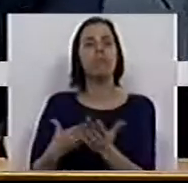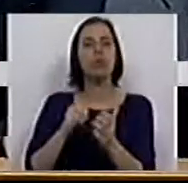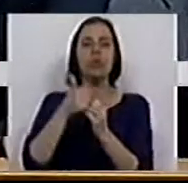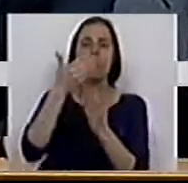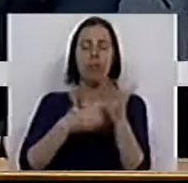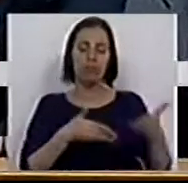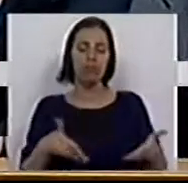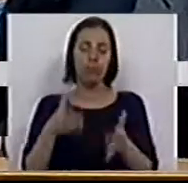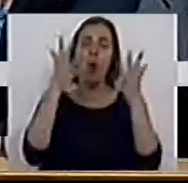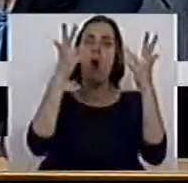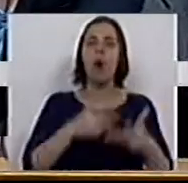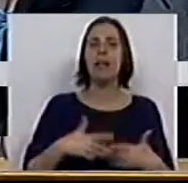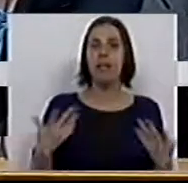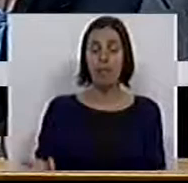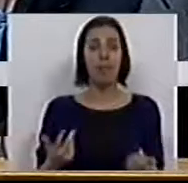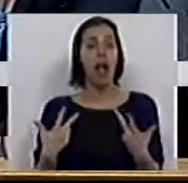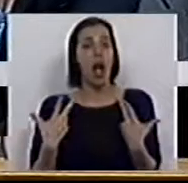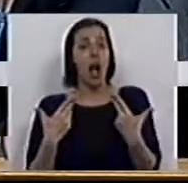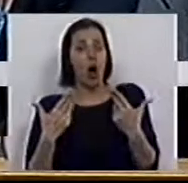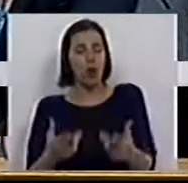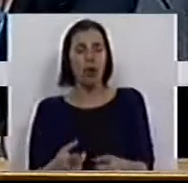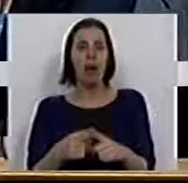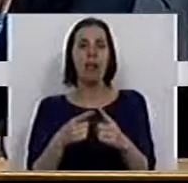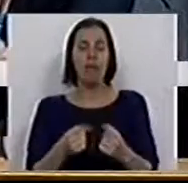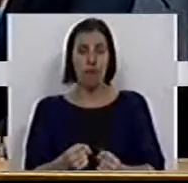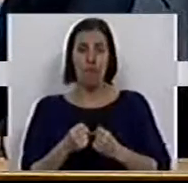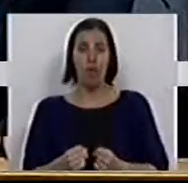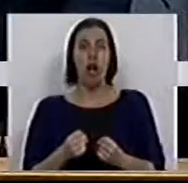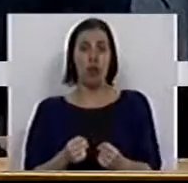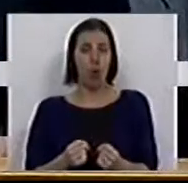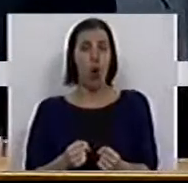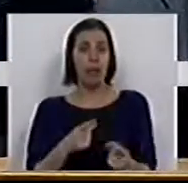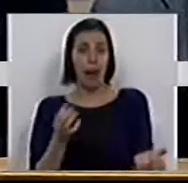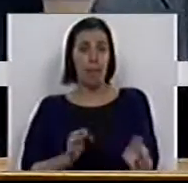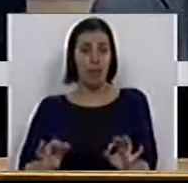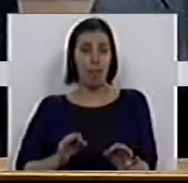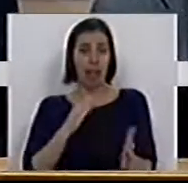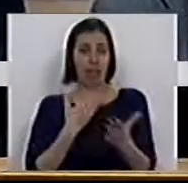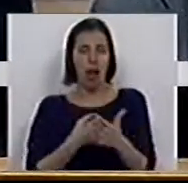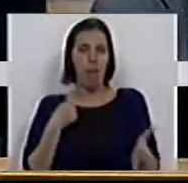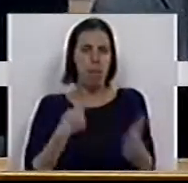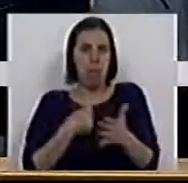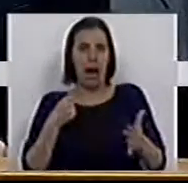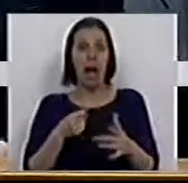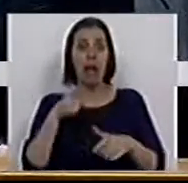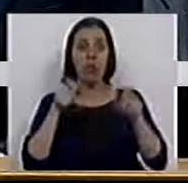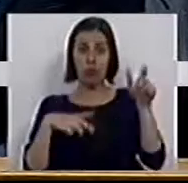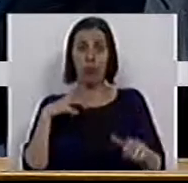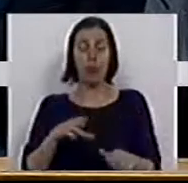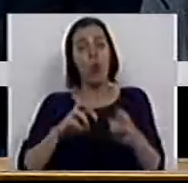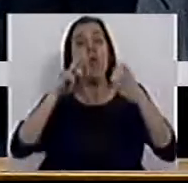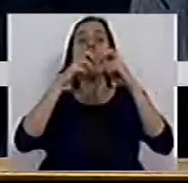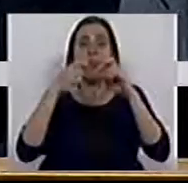de estratégia orçamental, sobre a austeridade, essa pancada mais forte que está a preparar para os portugueses, o problema, Sr.